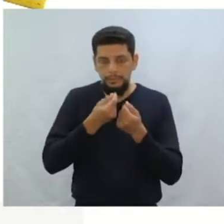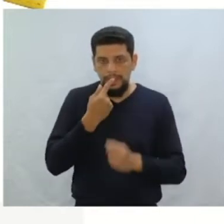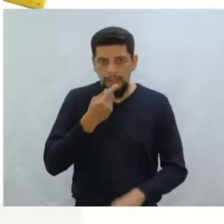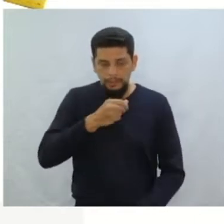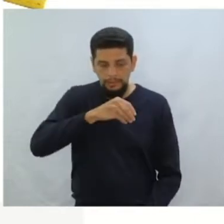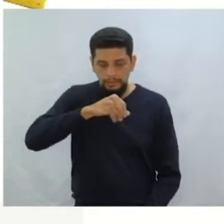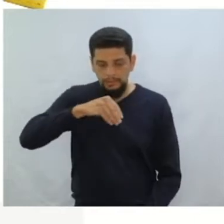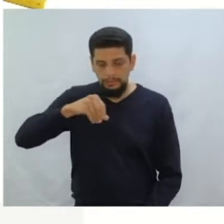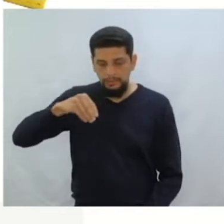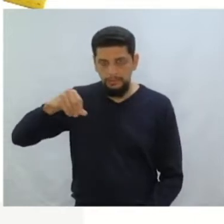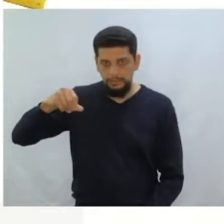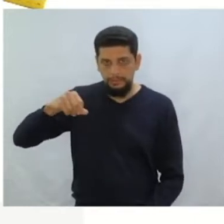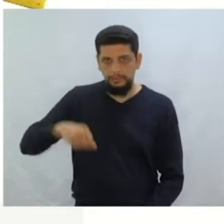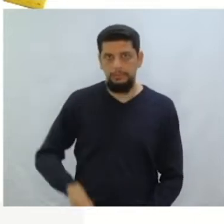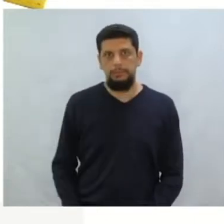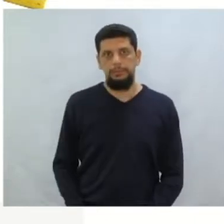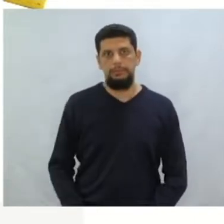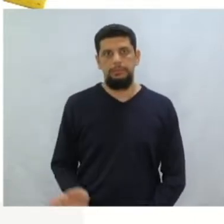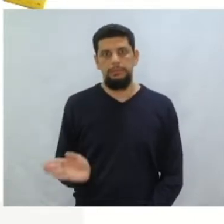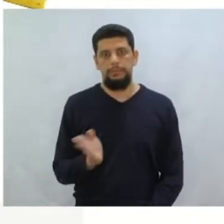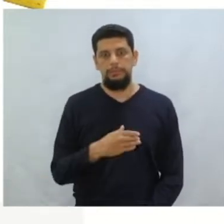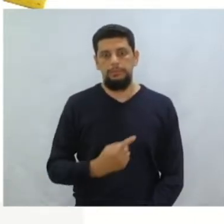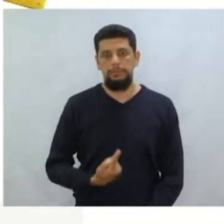1 quilo de sal,